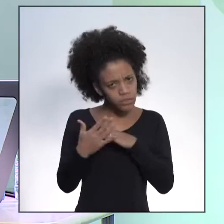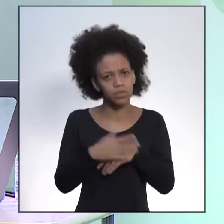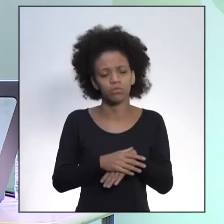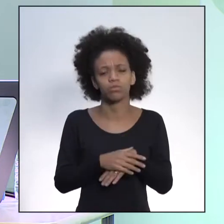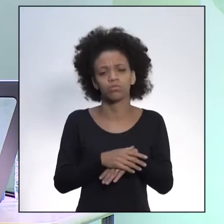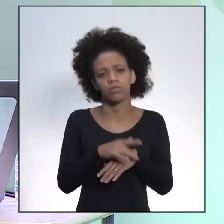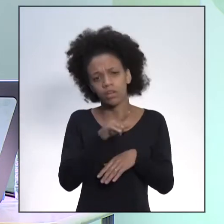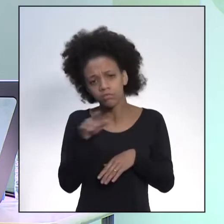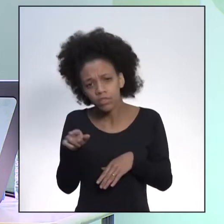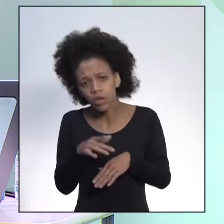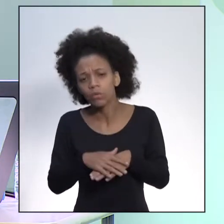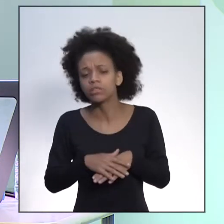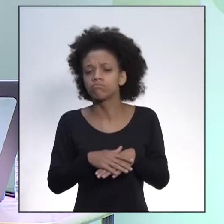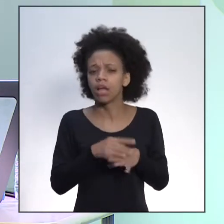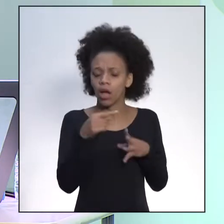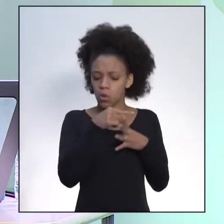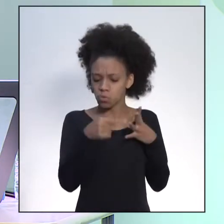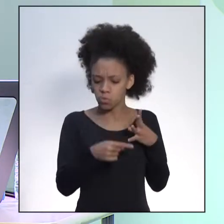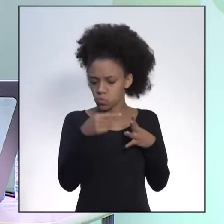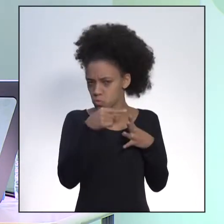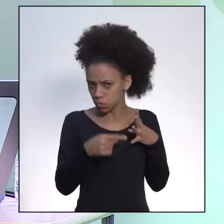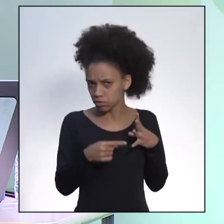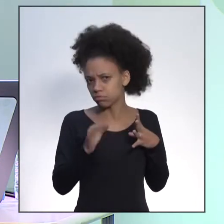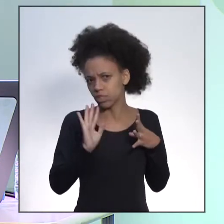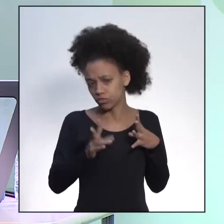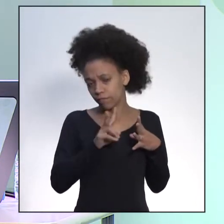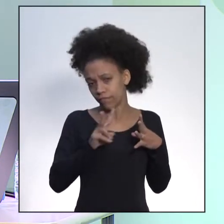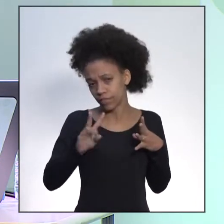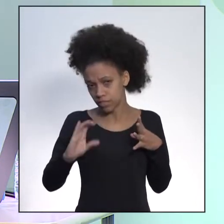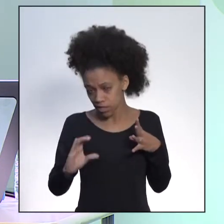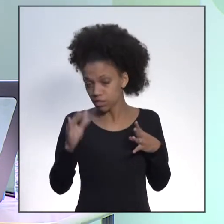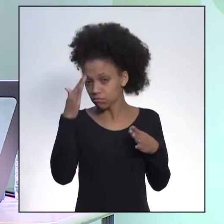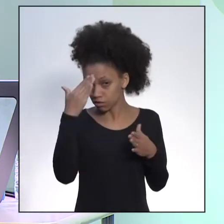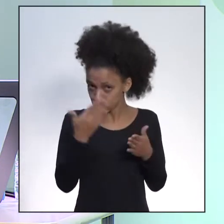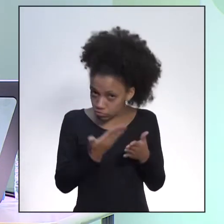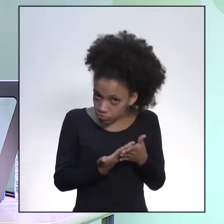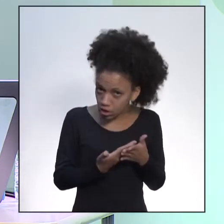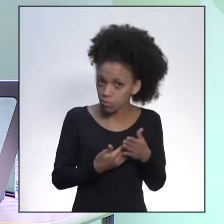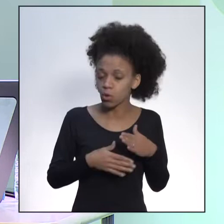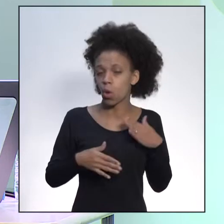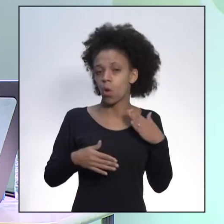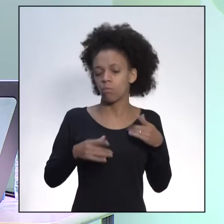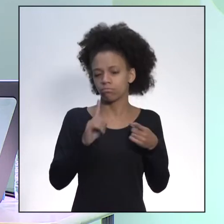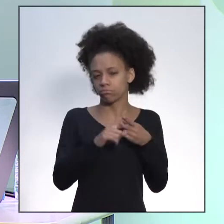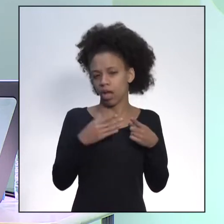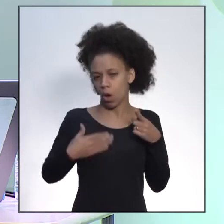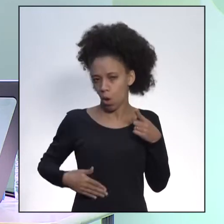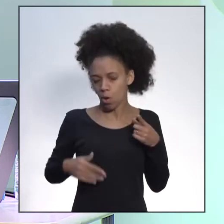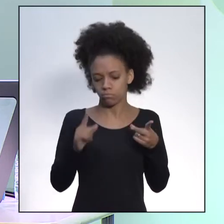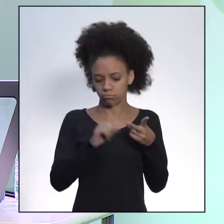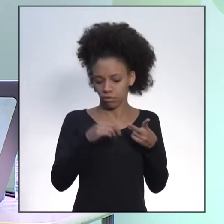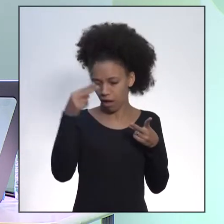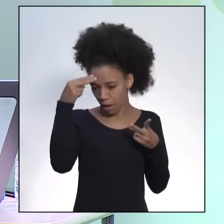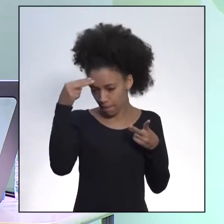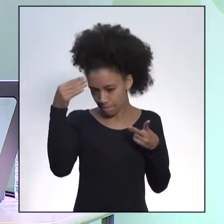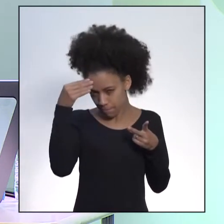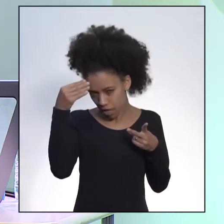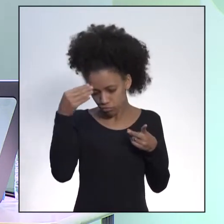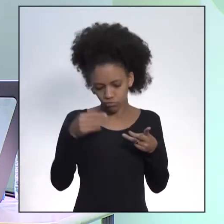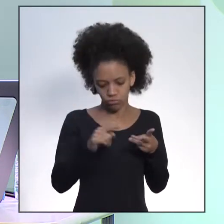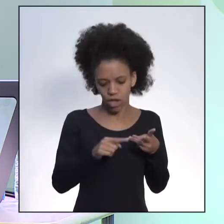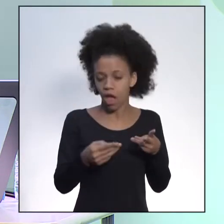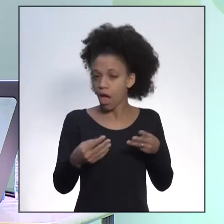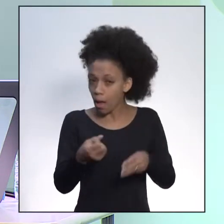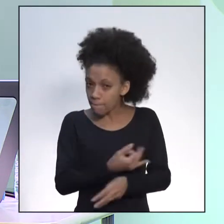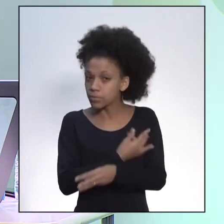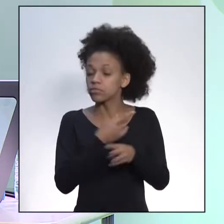contemplando as 4 dimensões que nós da VVC acreditamos: corpo, mente, emoções e também a dimensão